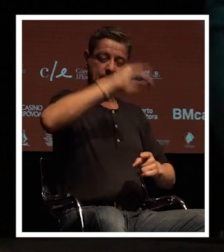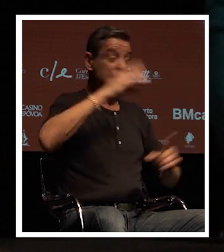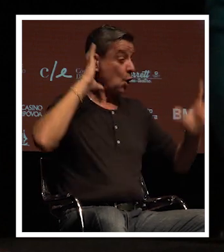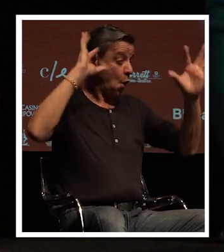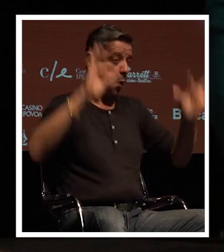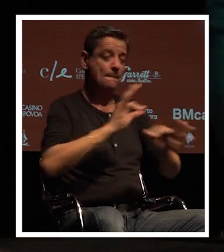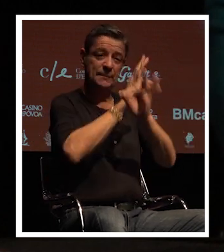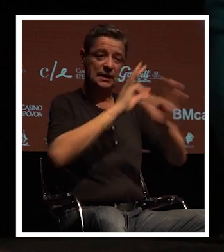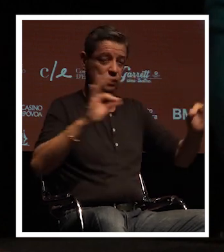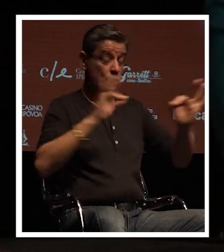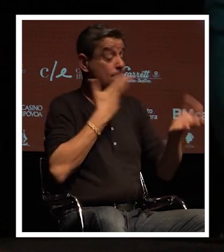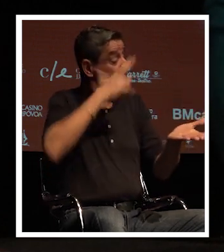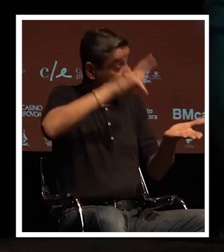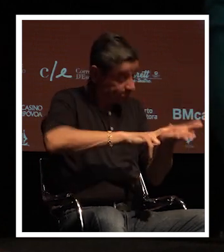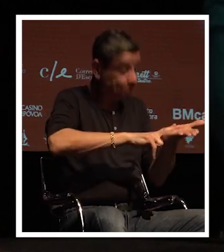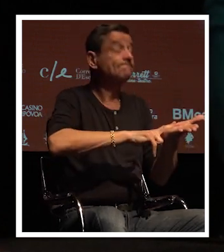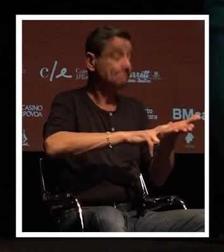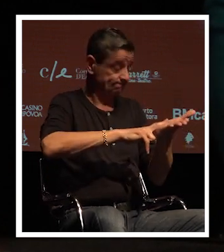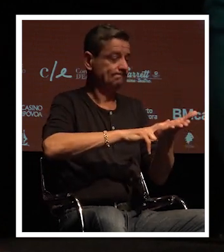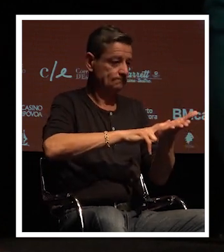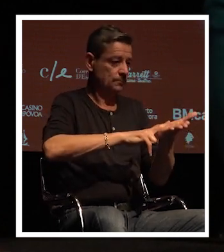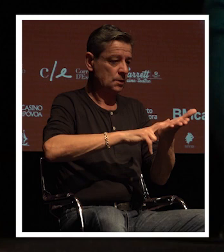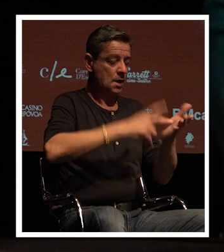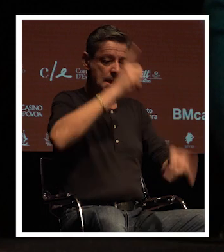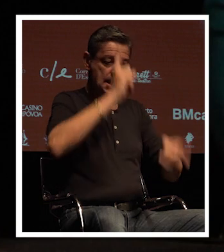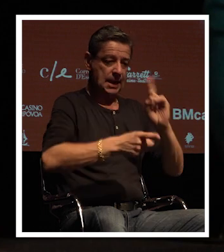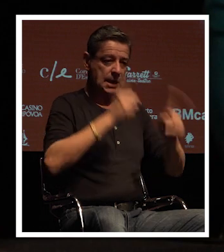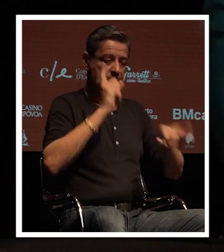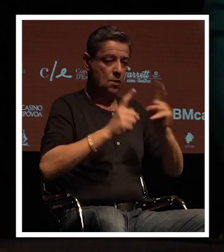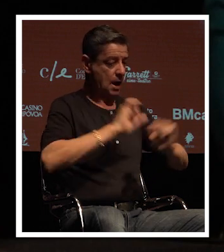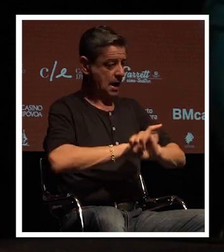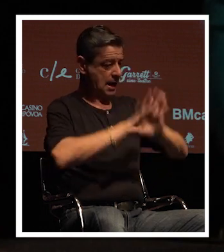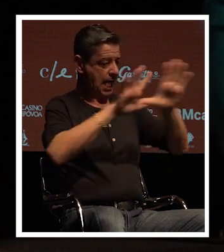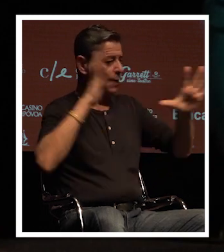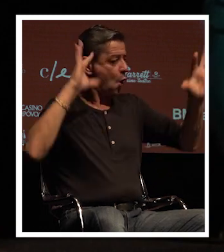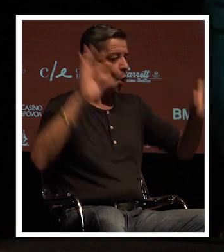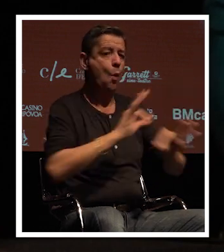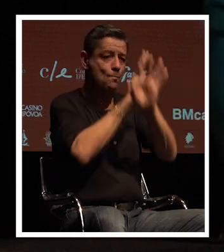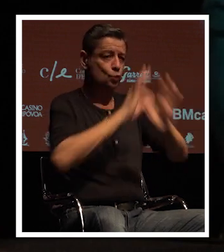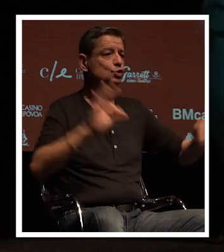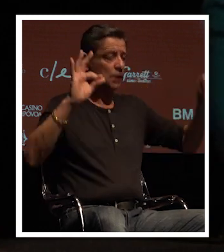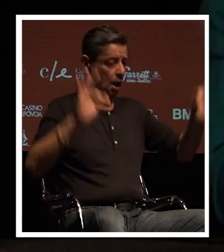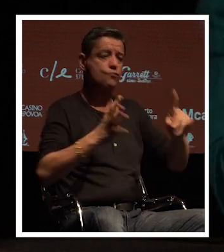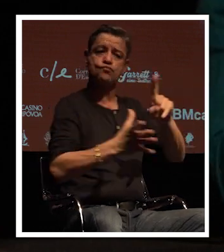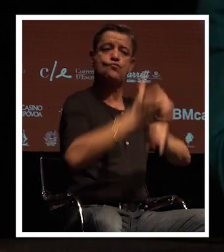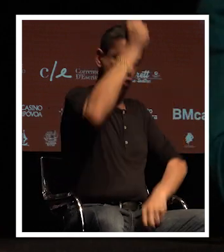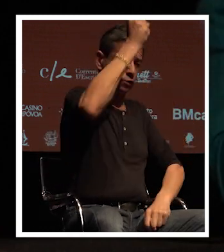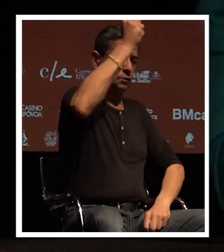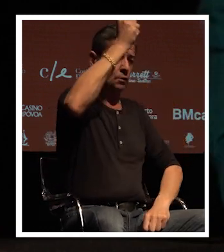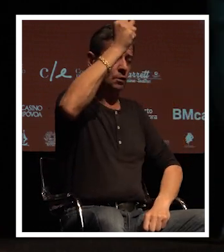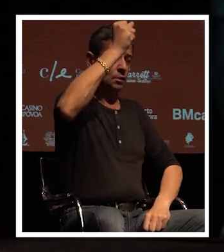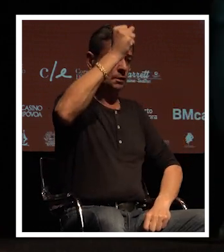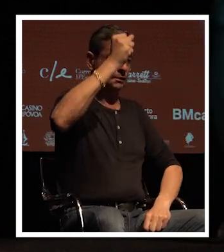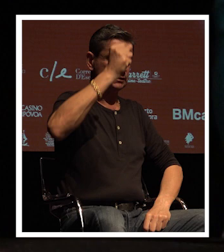música são estes factos não é eh e e e claro que essa música cumpriu também um papel eh